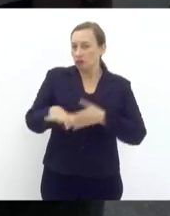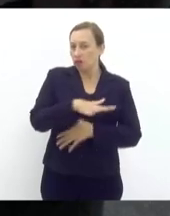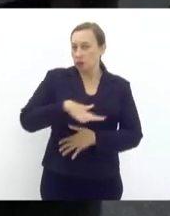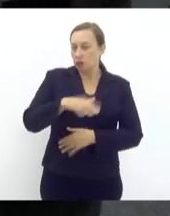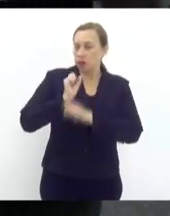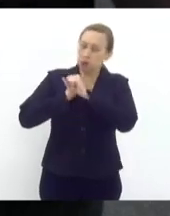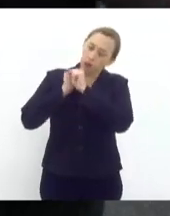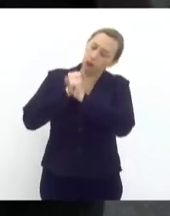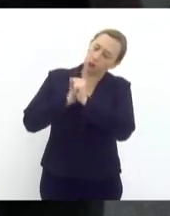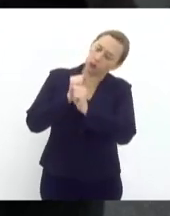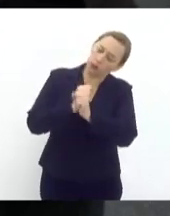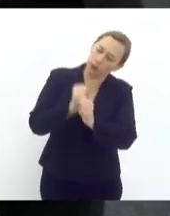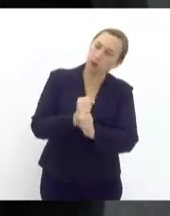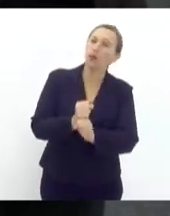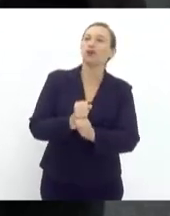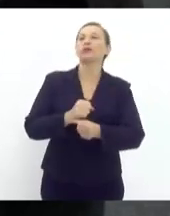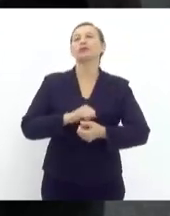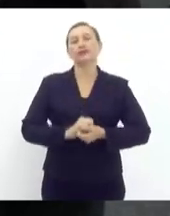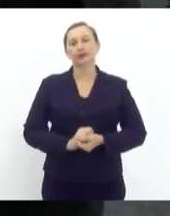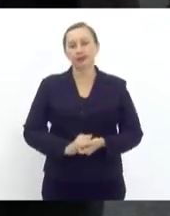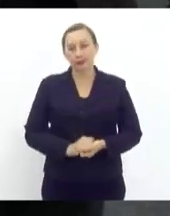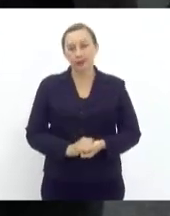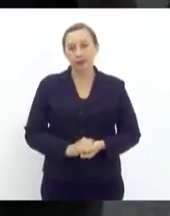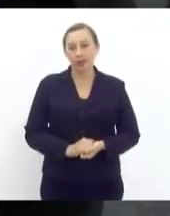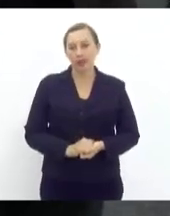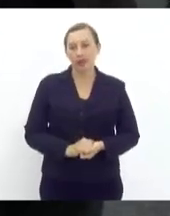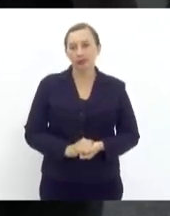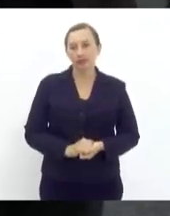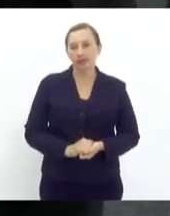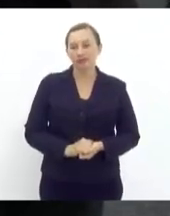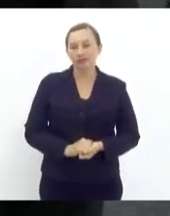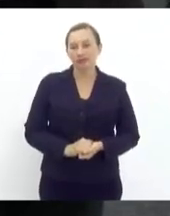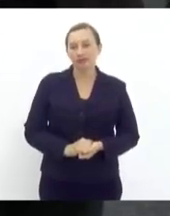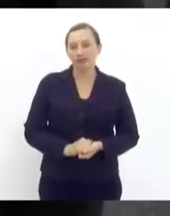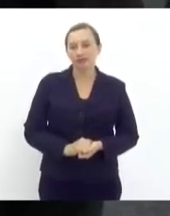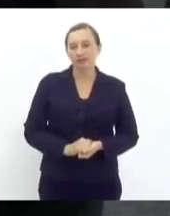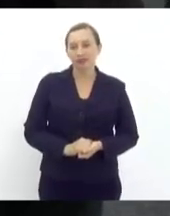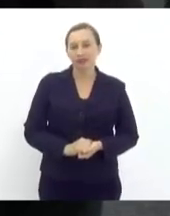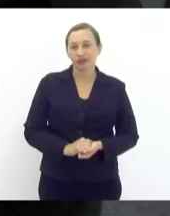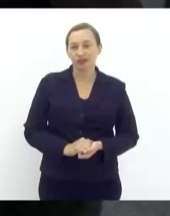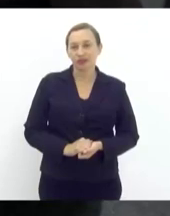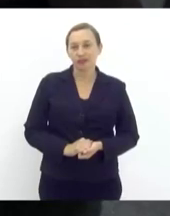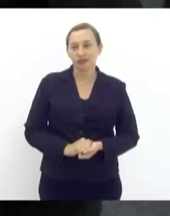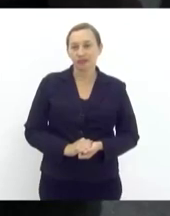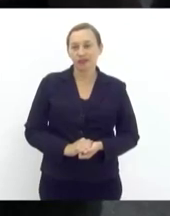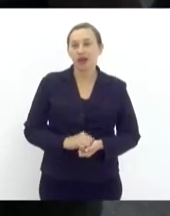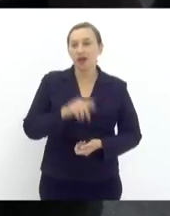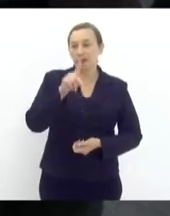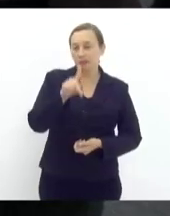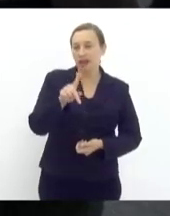tempo muito tempo Aliás o PDT tem uma tradição